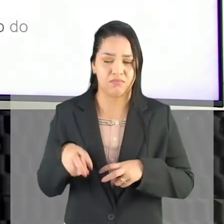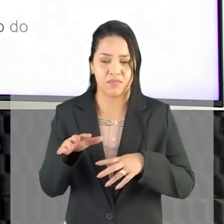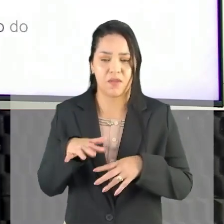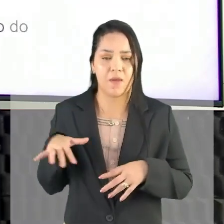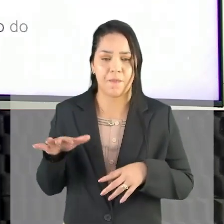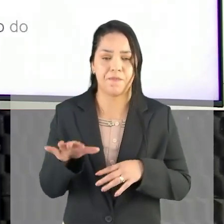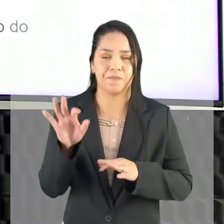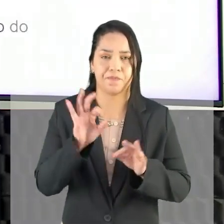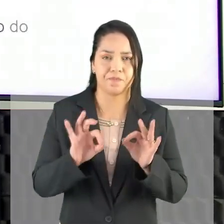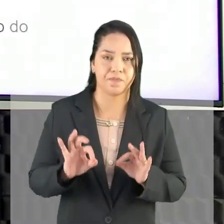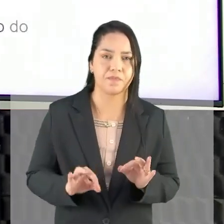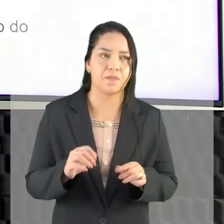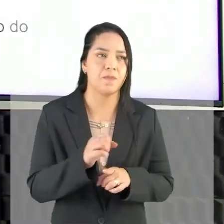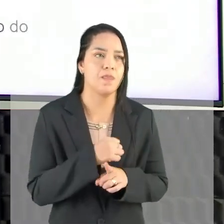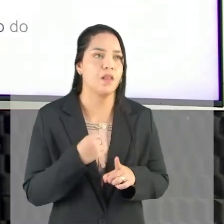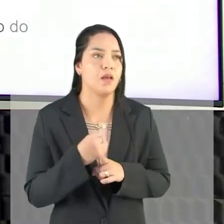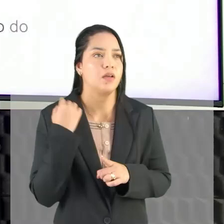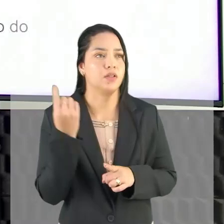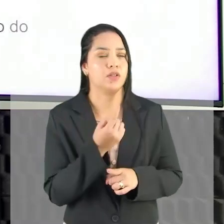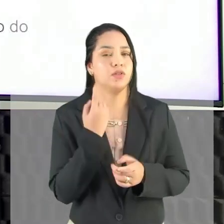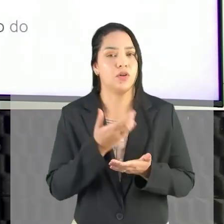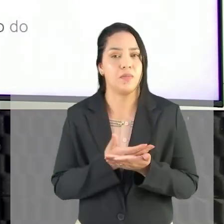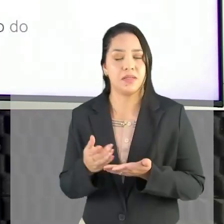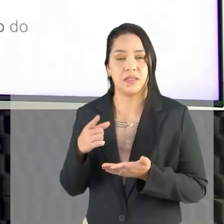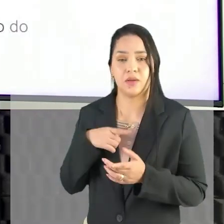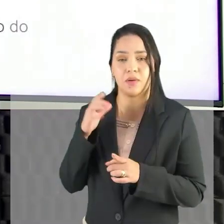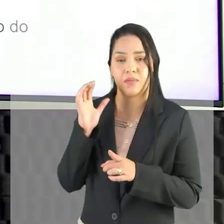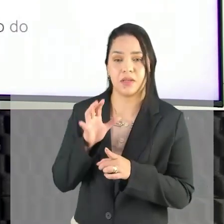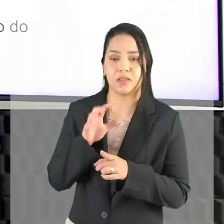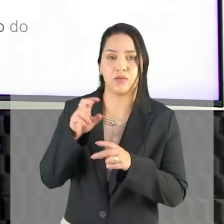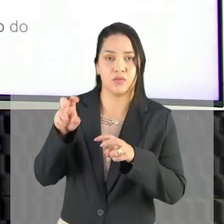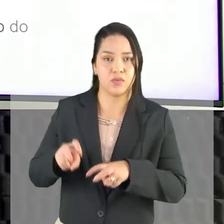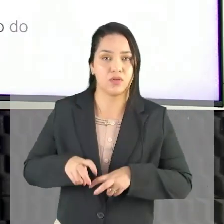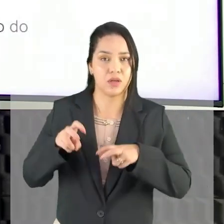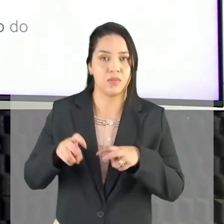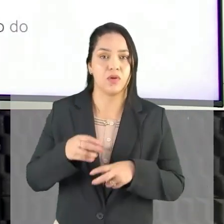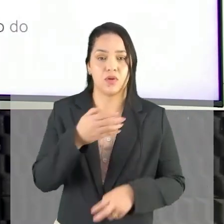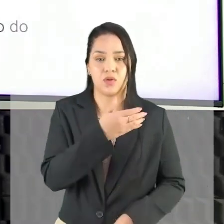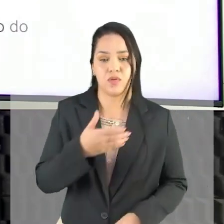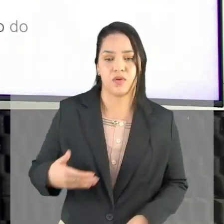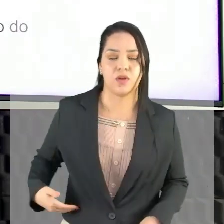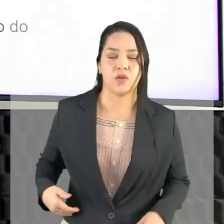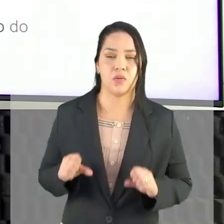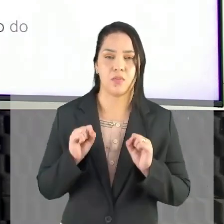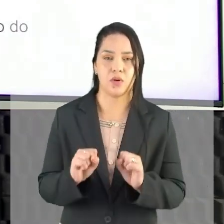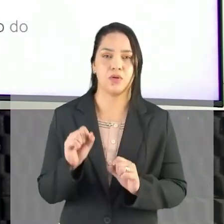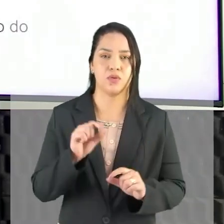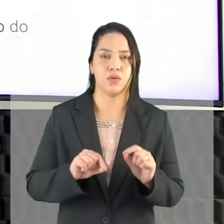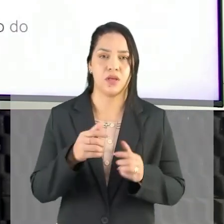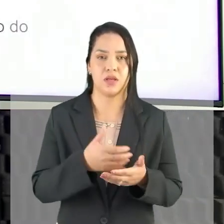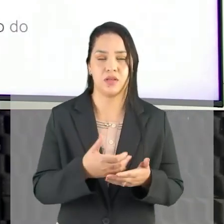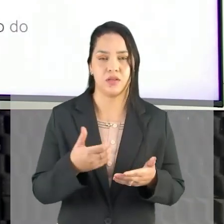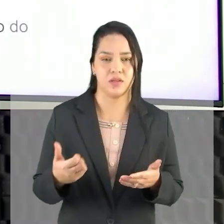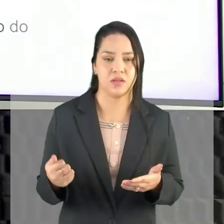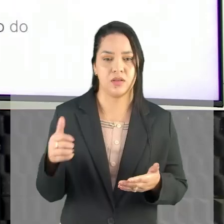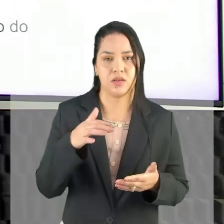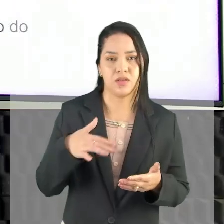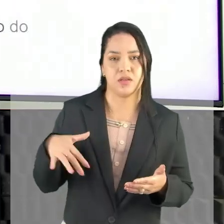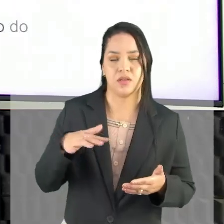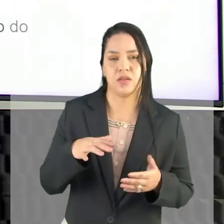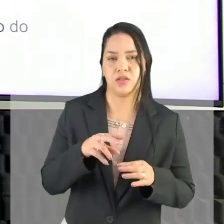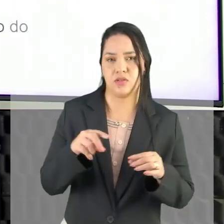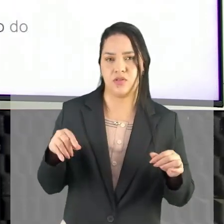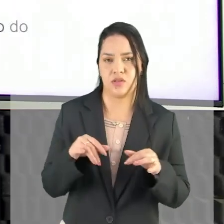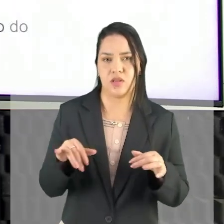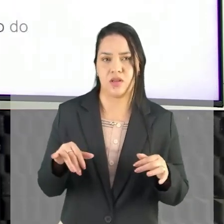dessa organização social é que a gente começa a ter uma pressão no campo para que o governo pudesse fazer a redistribuição destas